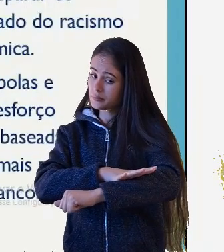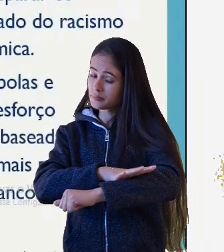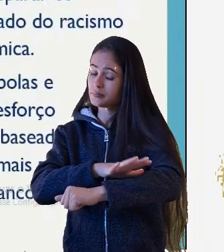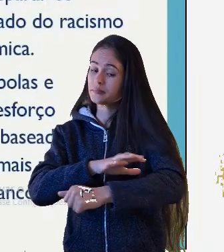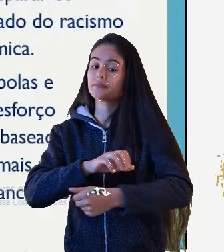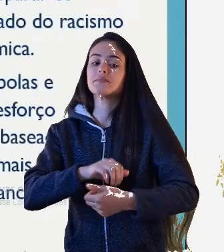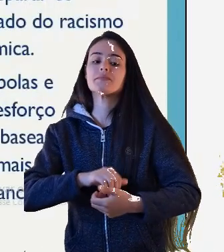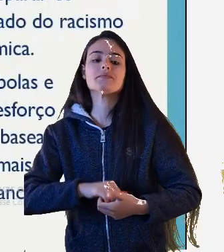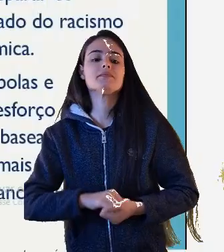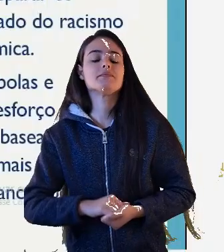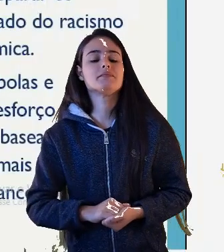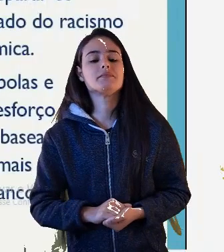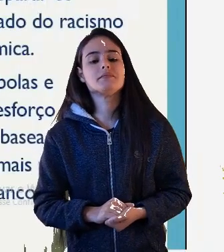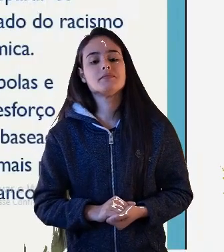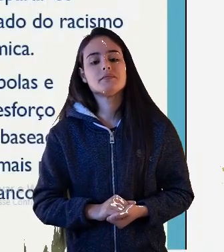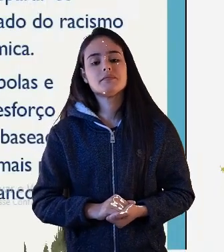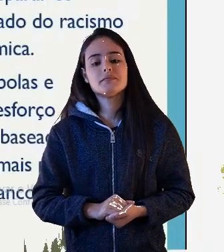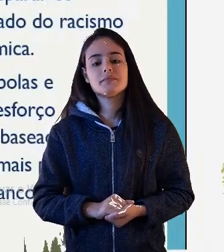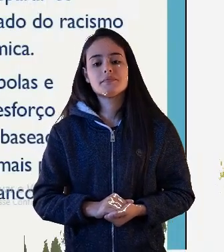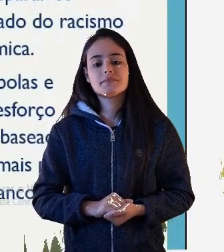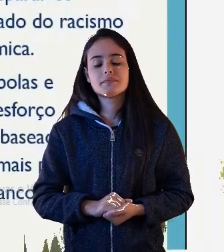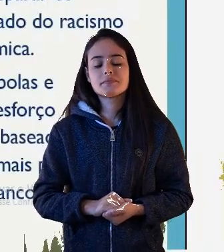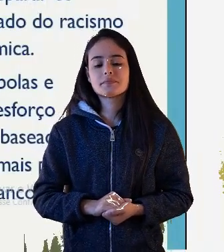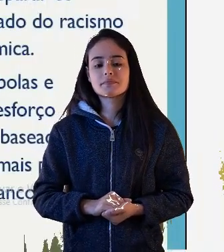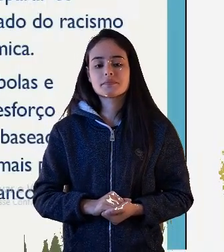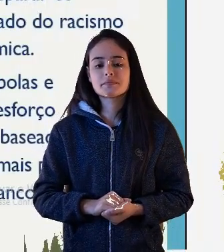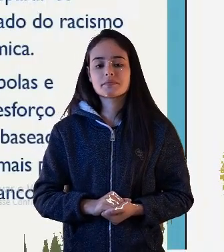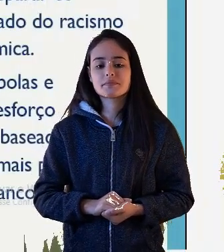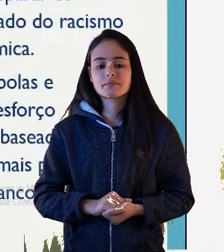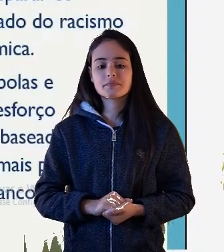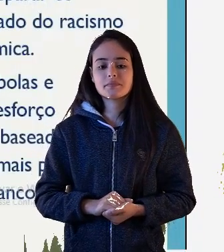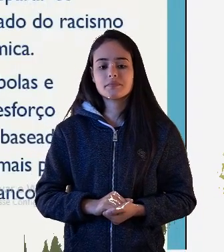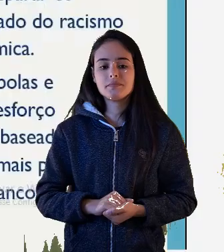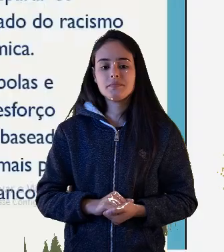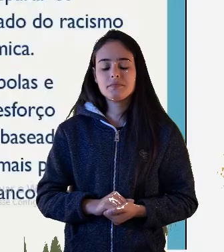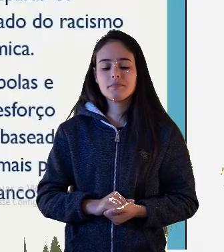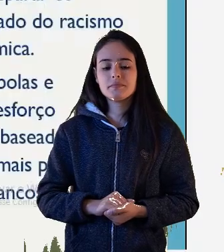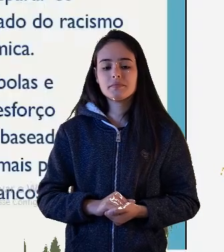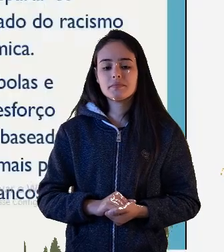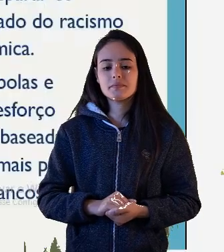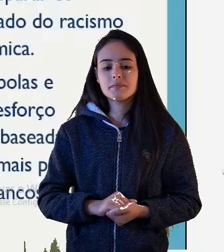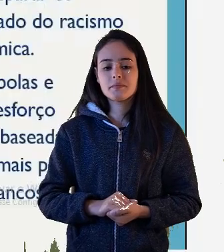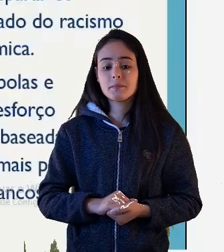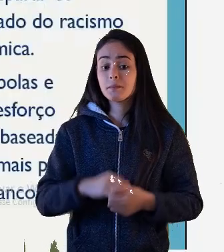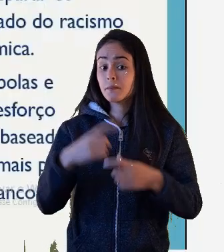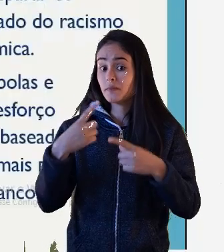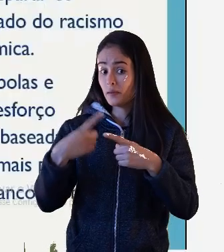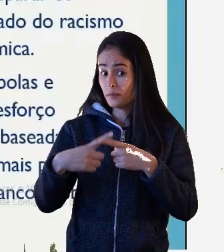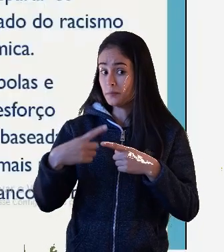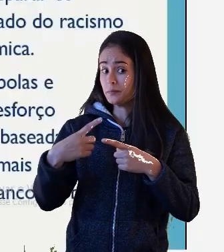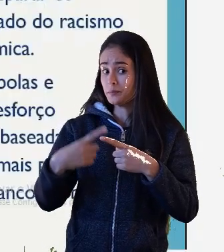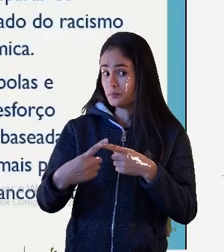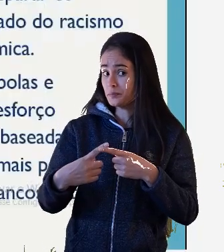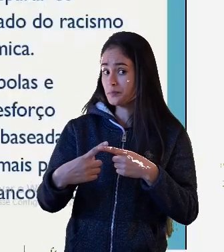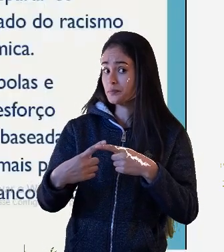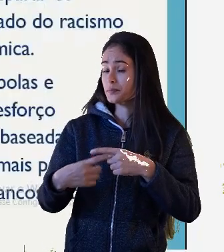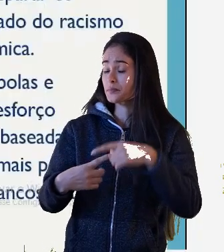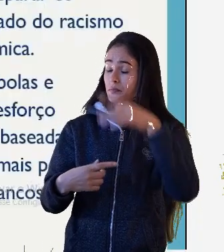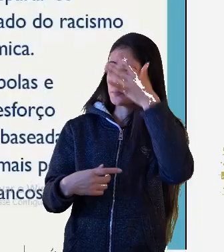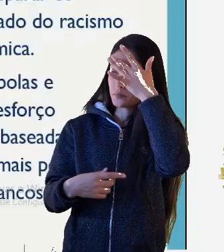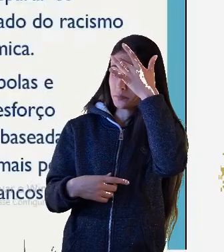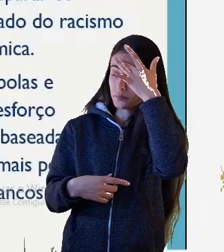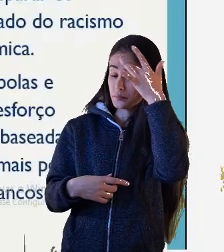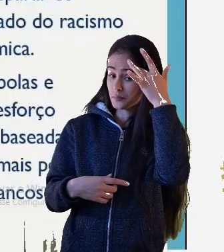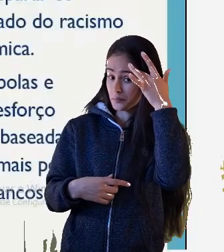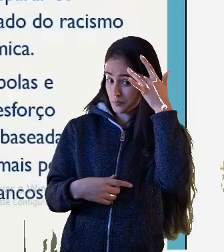essas três universidades foram provando ao longo do tempo, né, que as cotas eram uma boa saída mesmo. E aí houve, né, quem dissesse